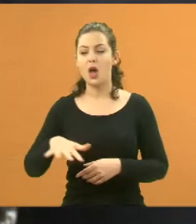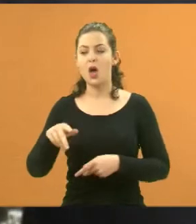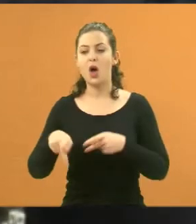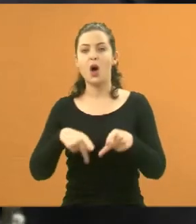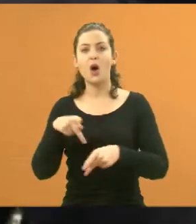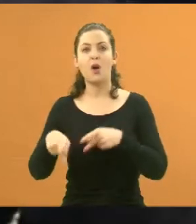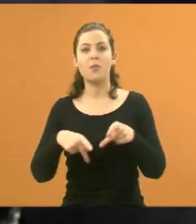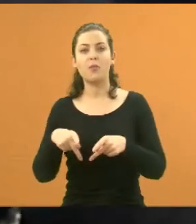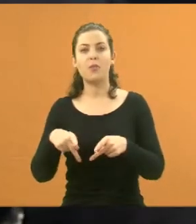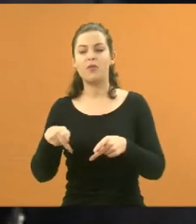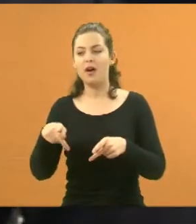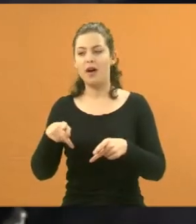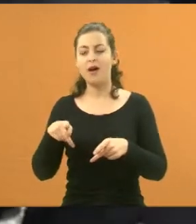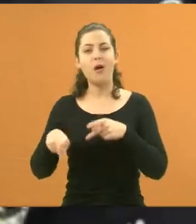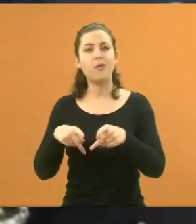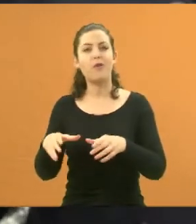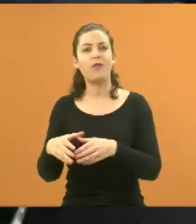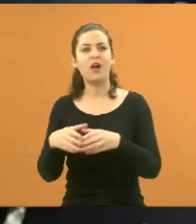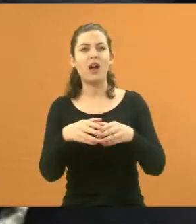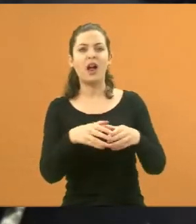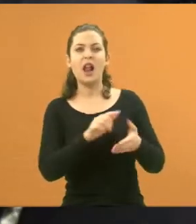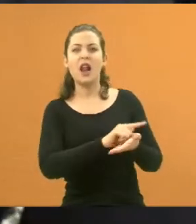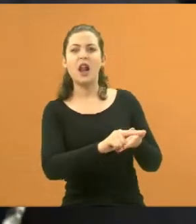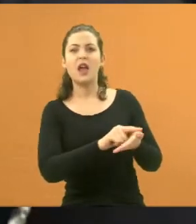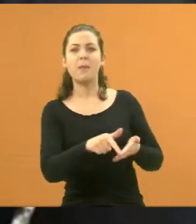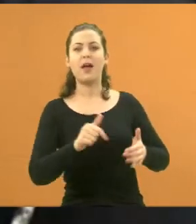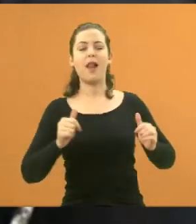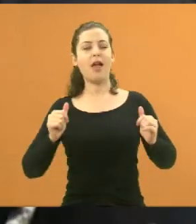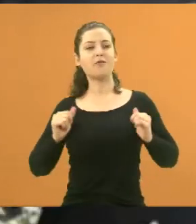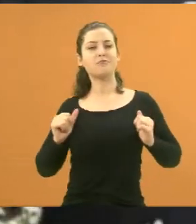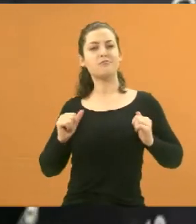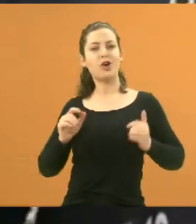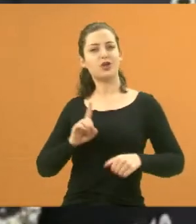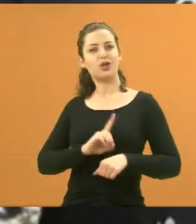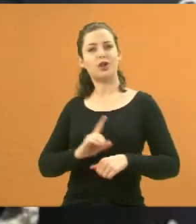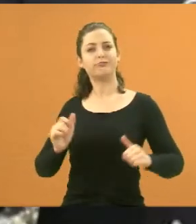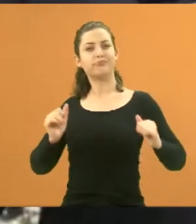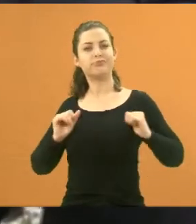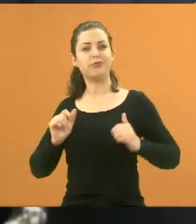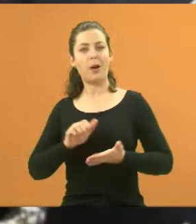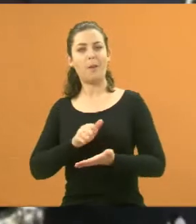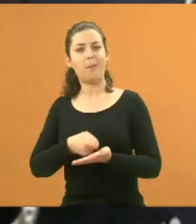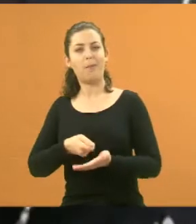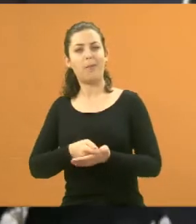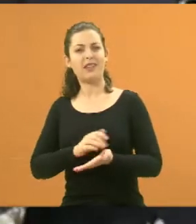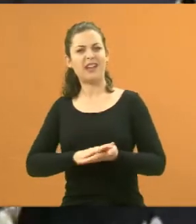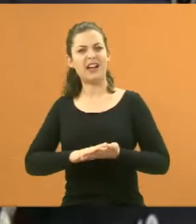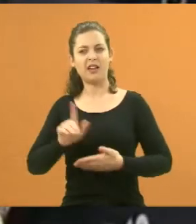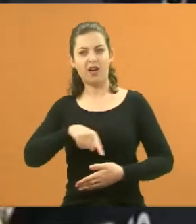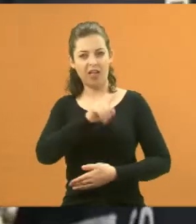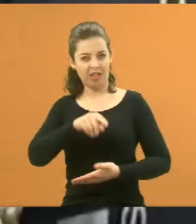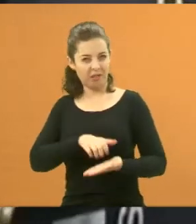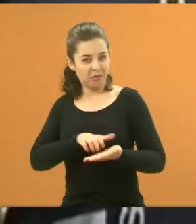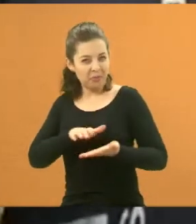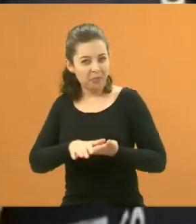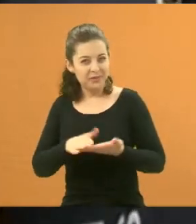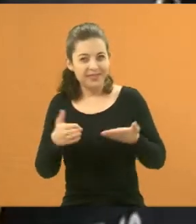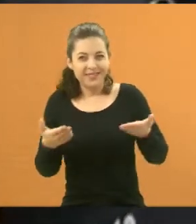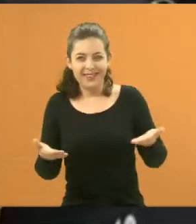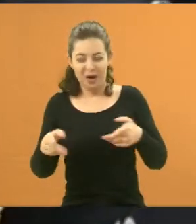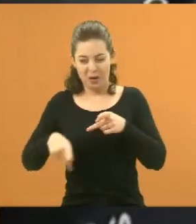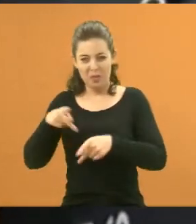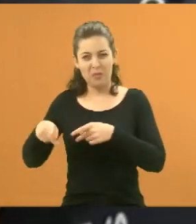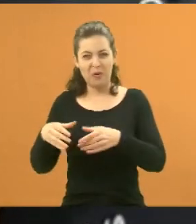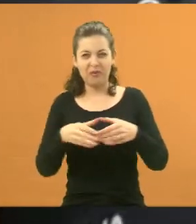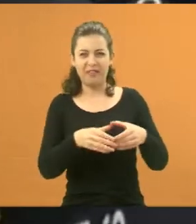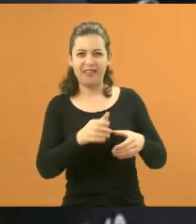terreno do morador e o morador quer sair no lucro? Aí a prefeitura ainda fala que vai tirar a multa do vizinho se a população